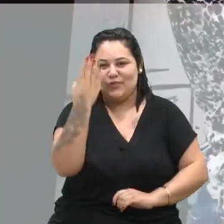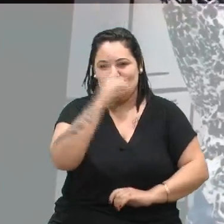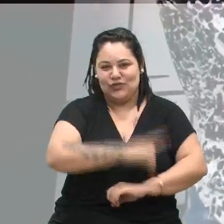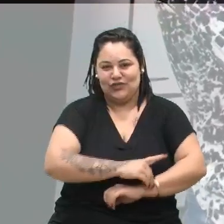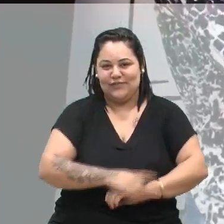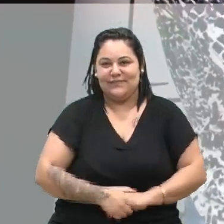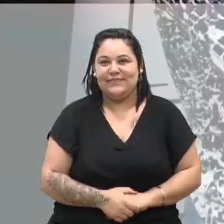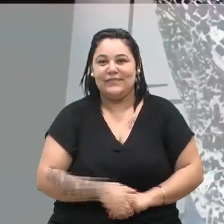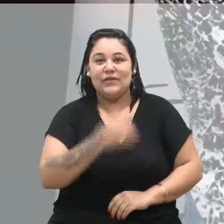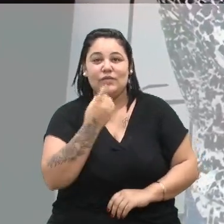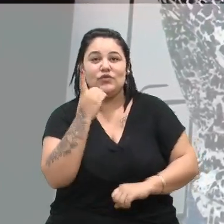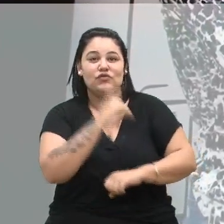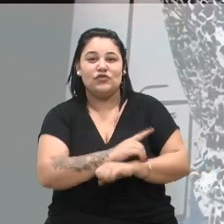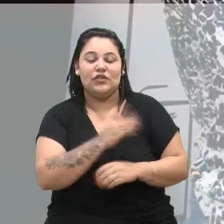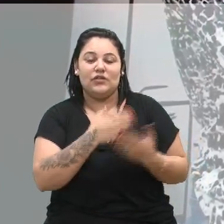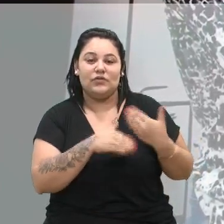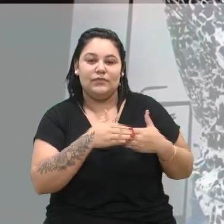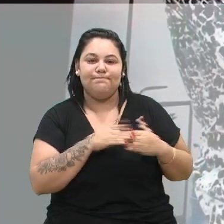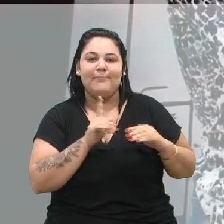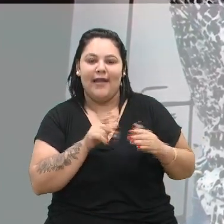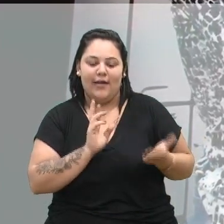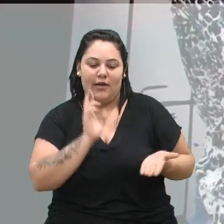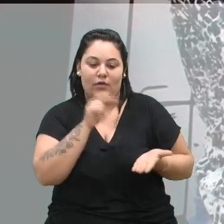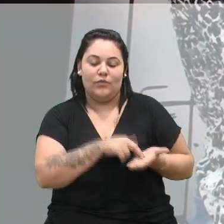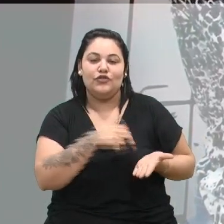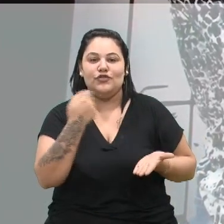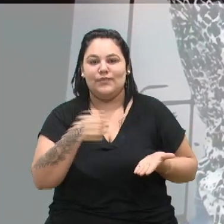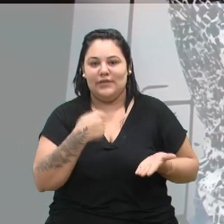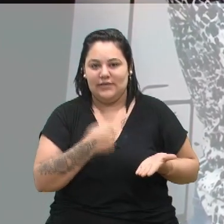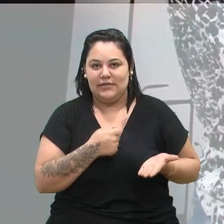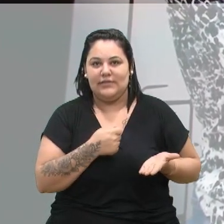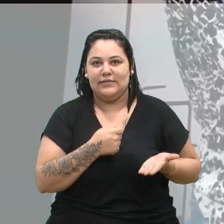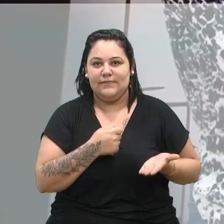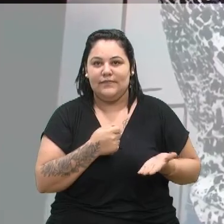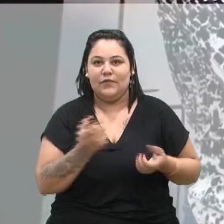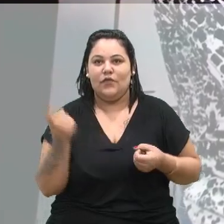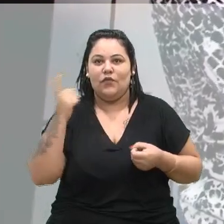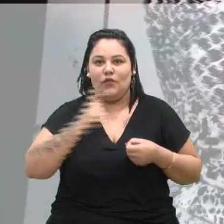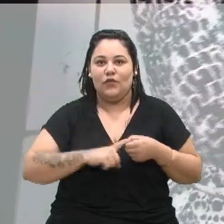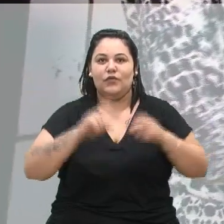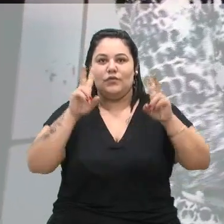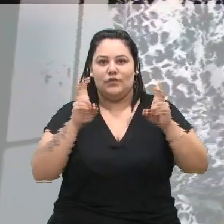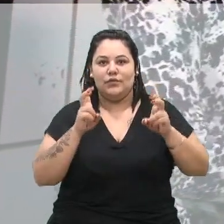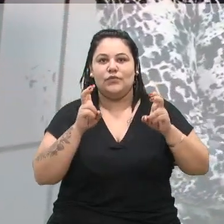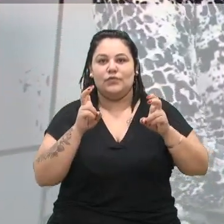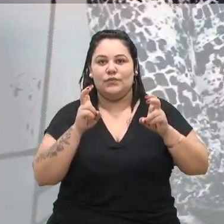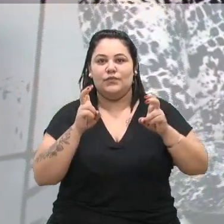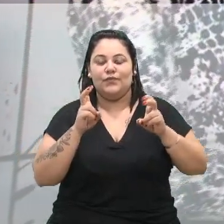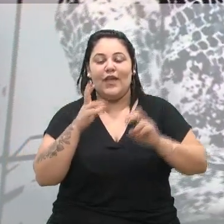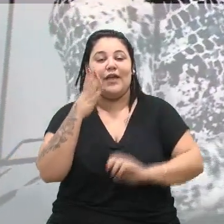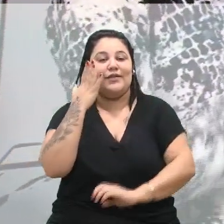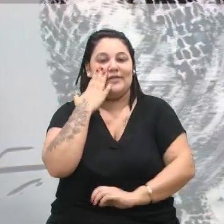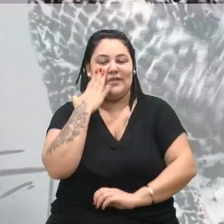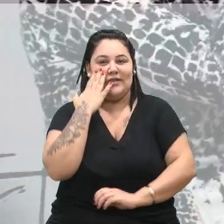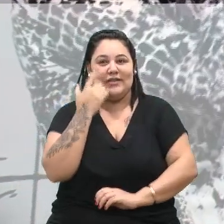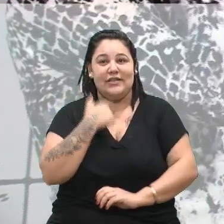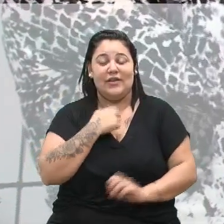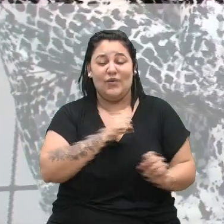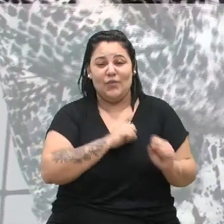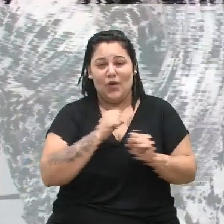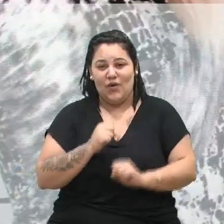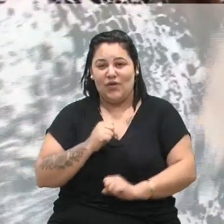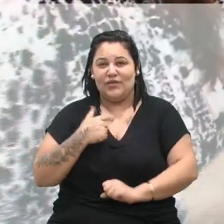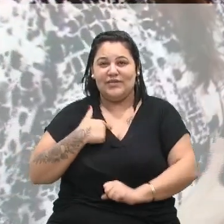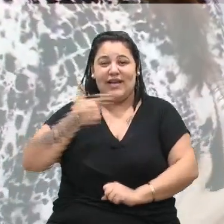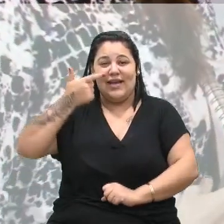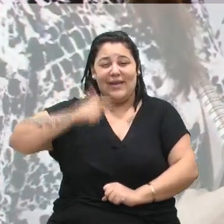Bom dia a todos. Realmente a gente tem que retomar esse assunto. É um hiato muito grande. Eu sei que posso estar sendo repetitivo ou